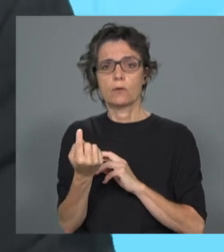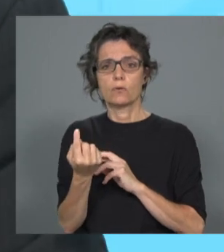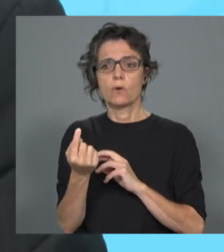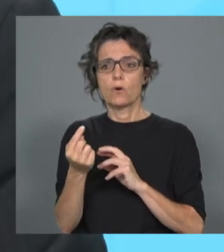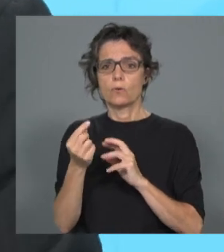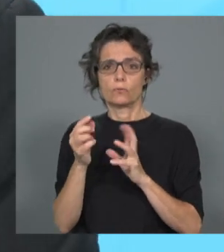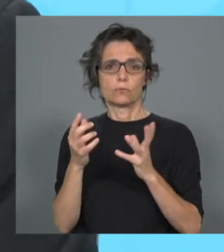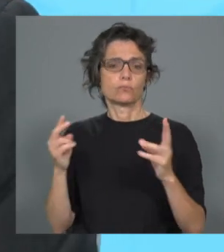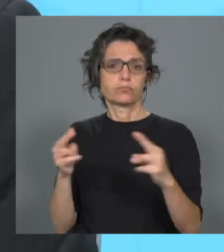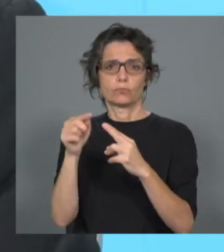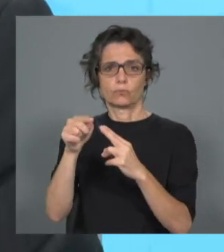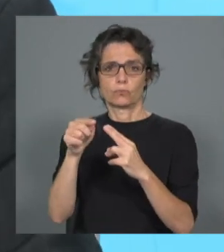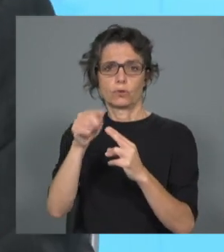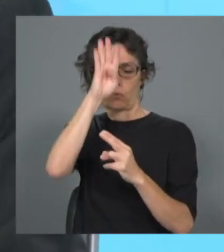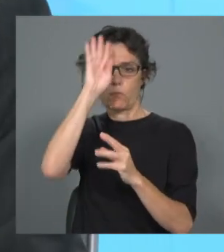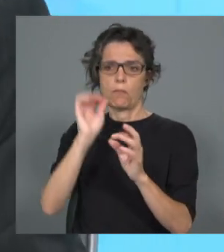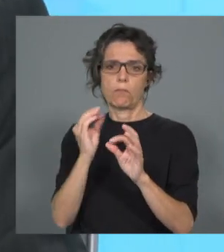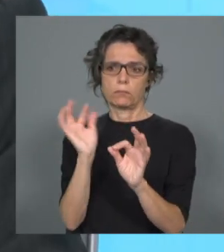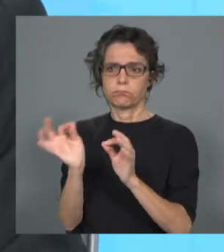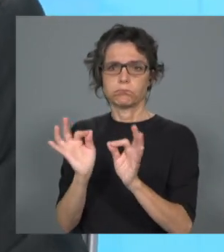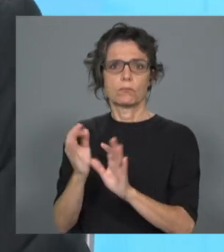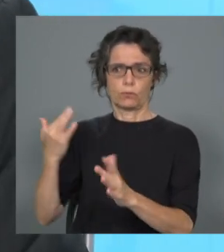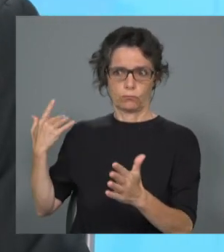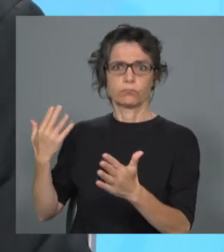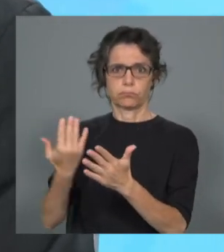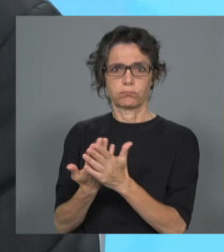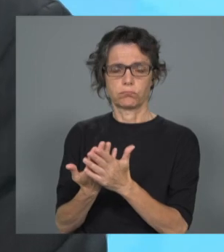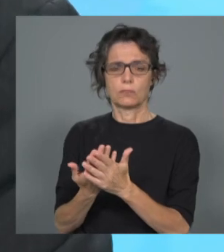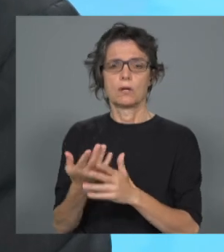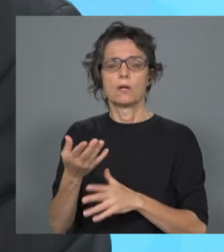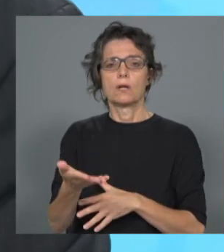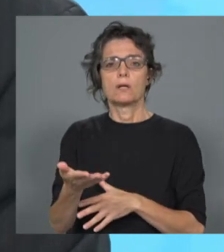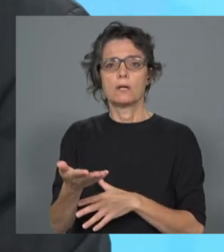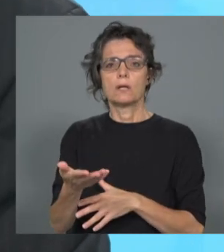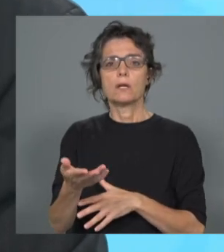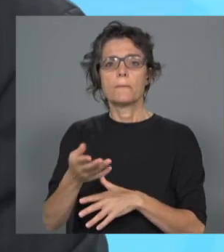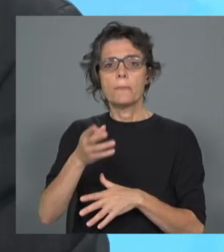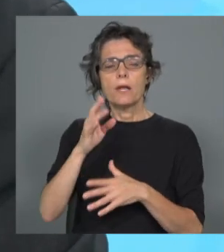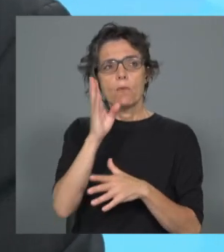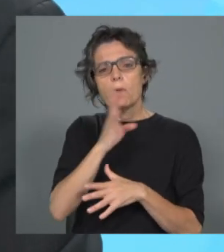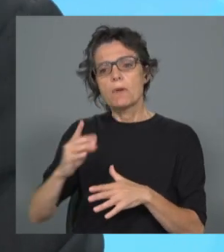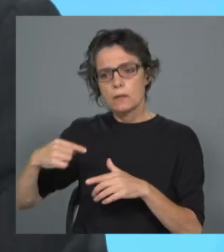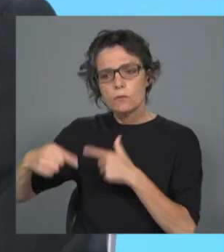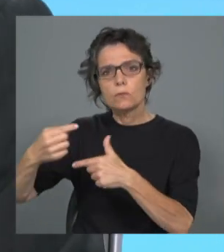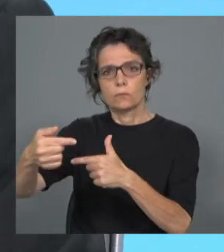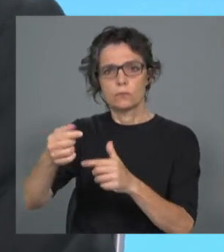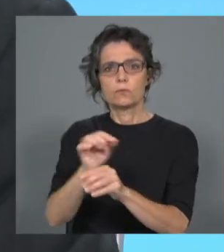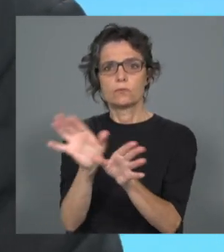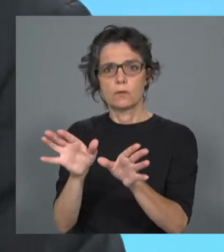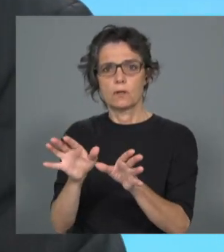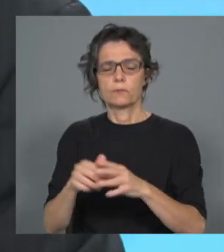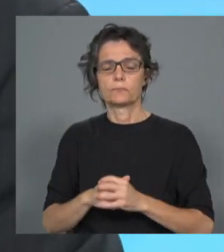próprio Concílio demorou os seus anos de preparação e demorou os seus anos de realização. E continua na fase, chamemos, da